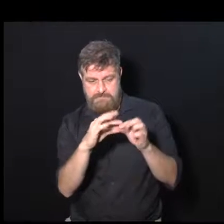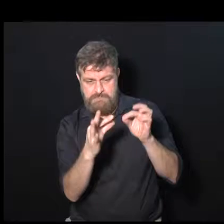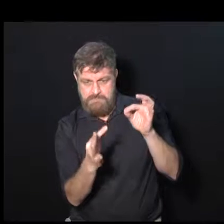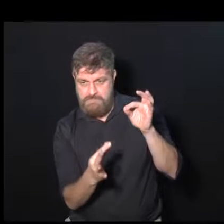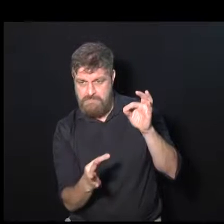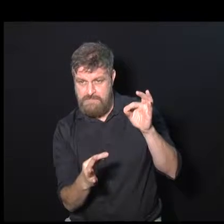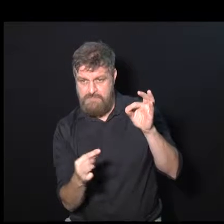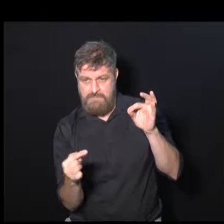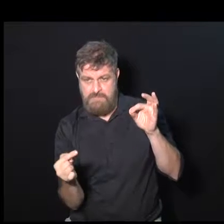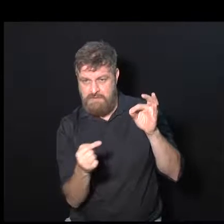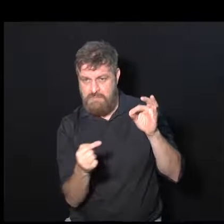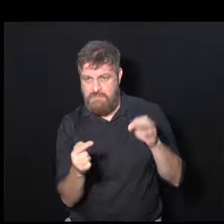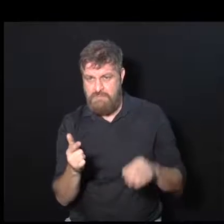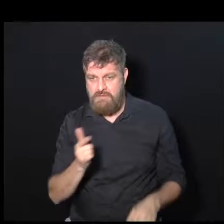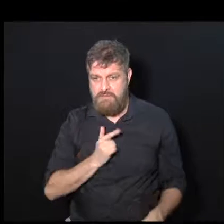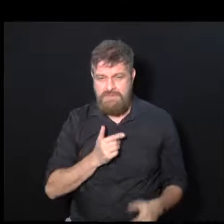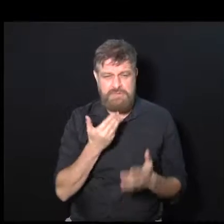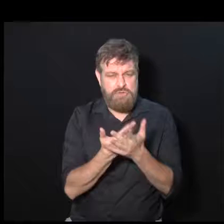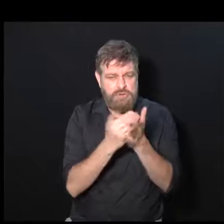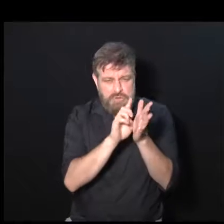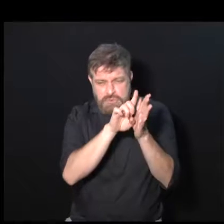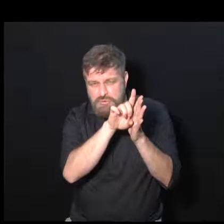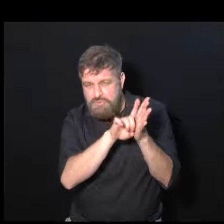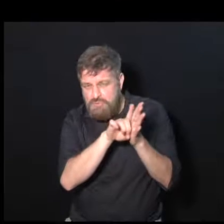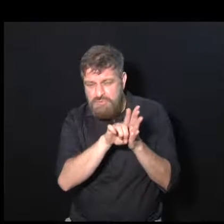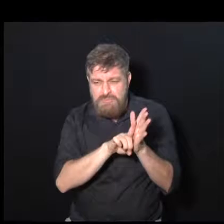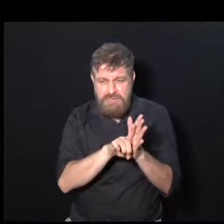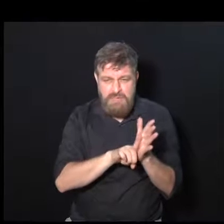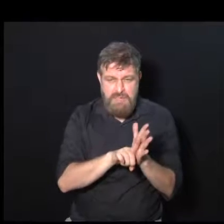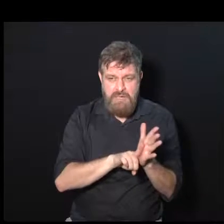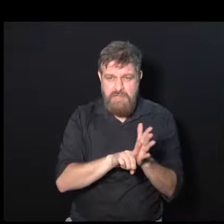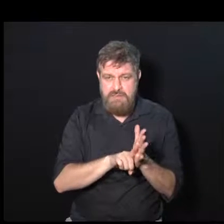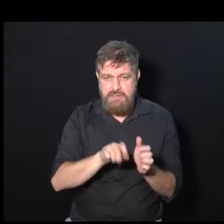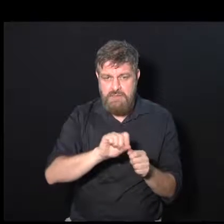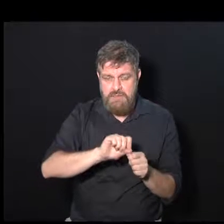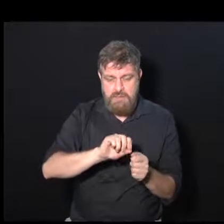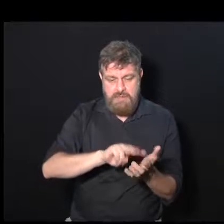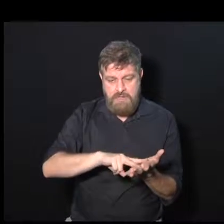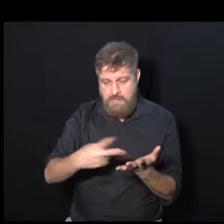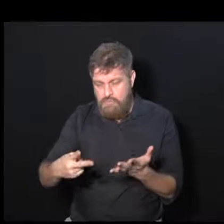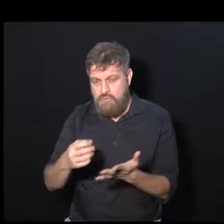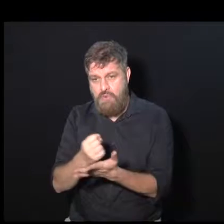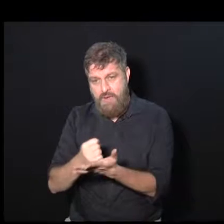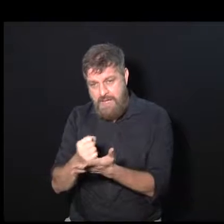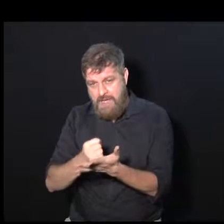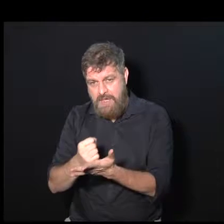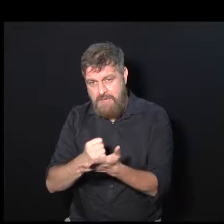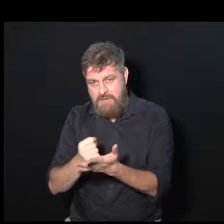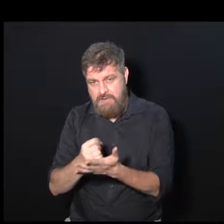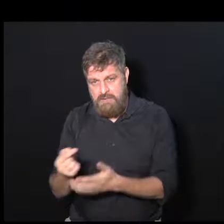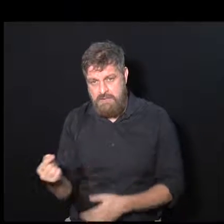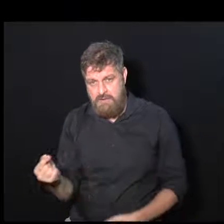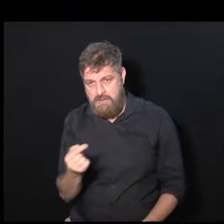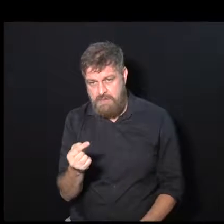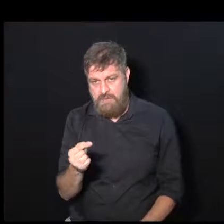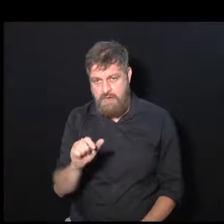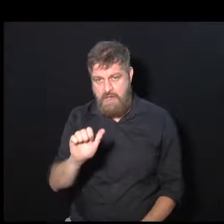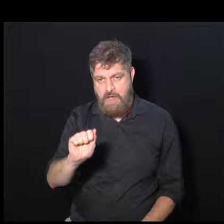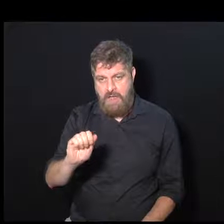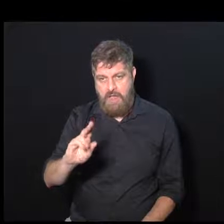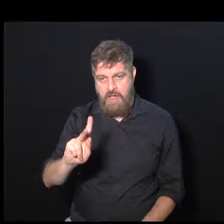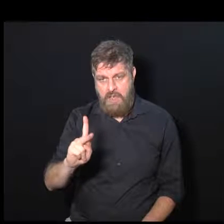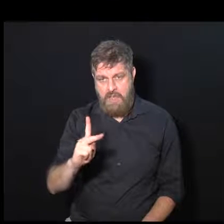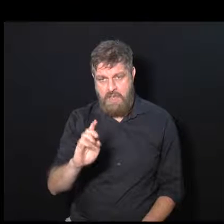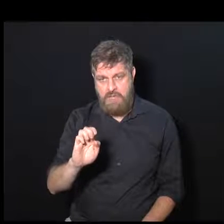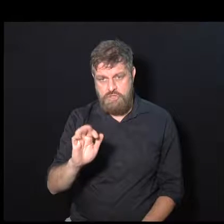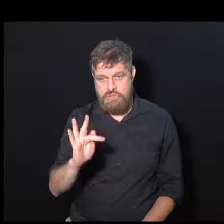eles foram muito bem estudadas e virou o medicamento que é o Axeflan, mas que a gente tem